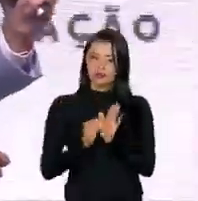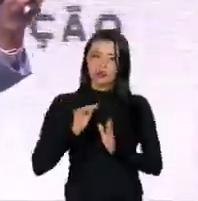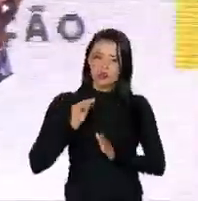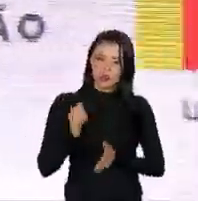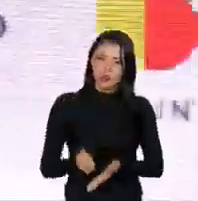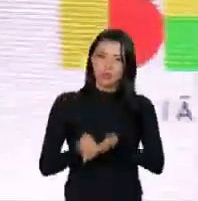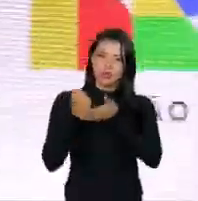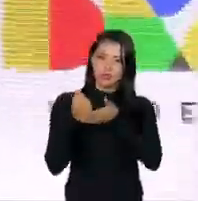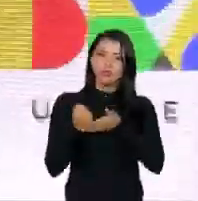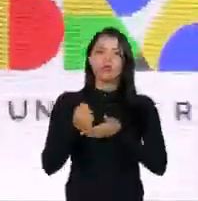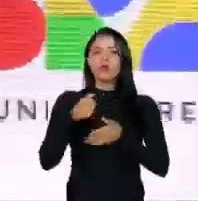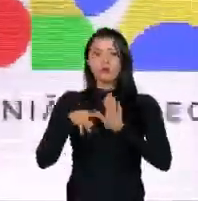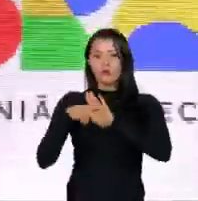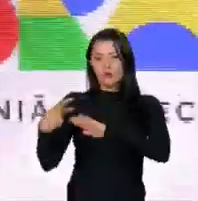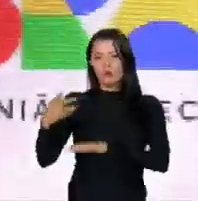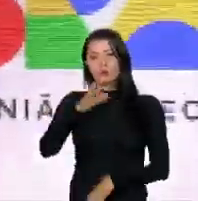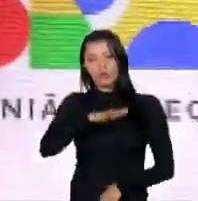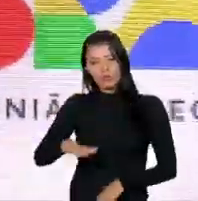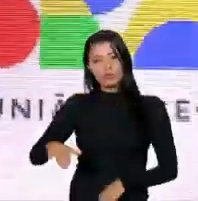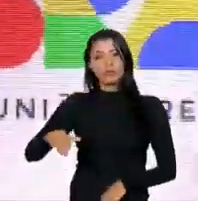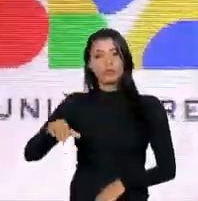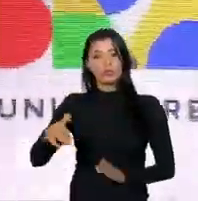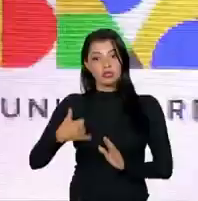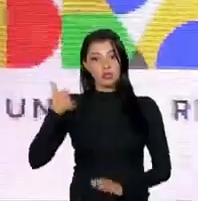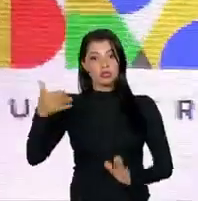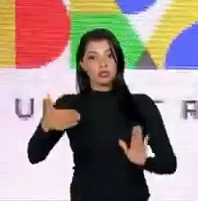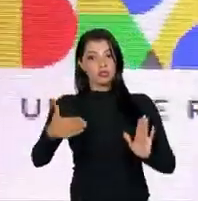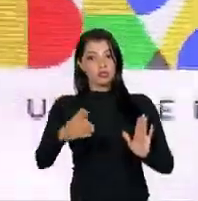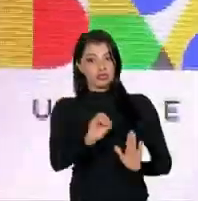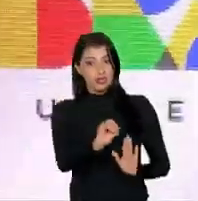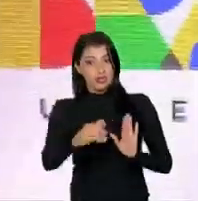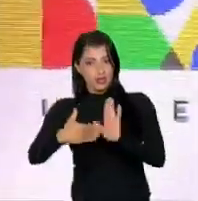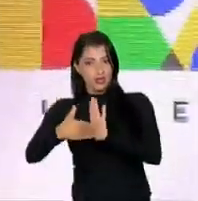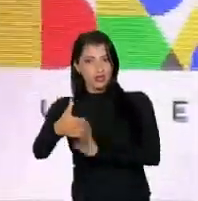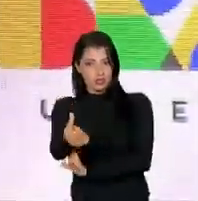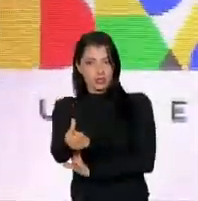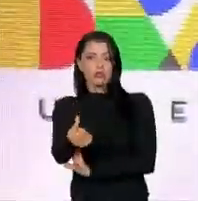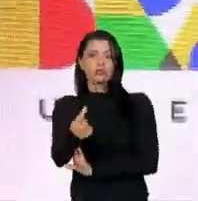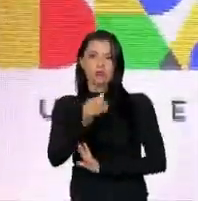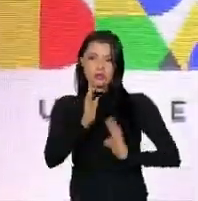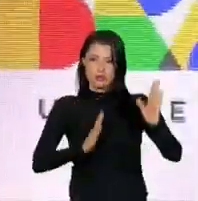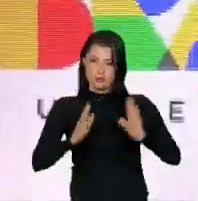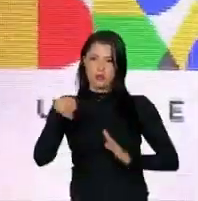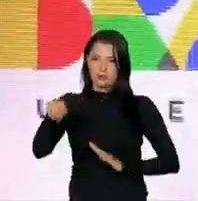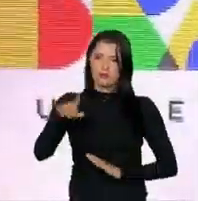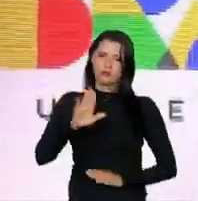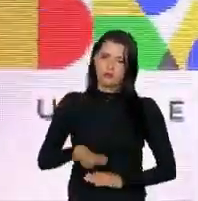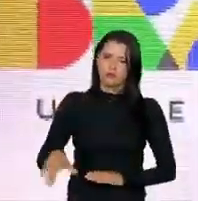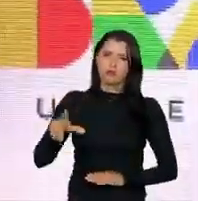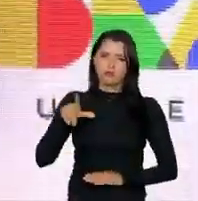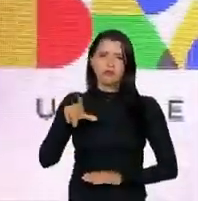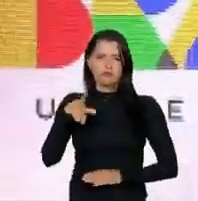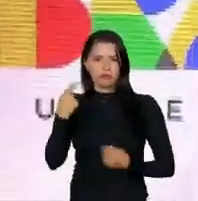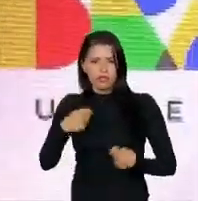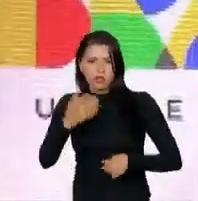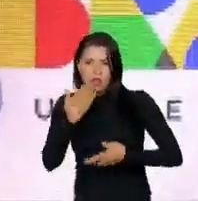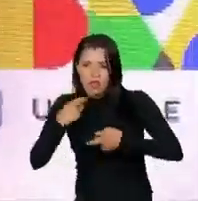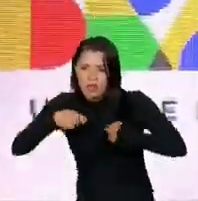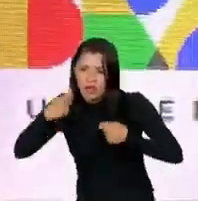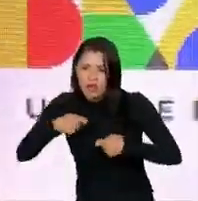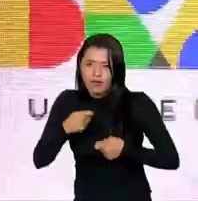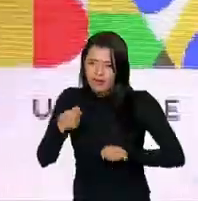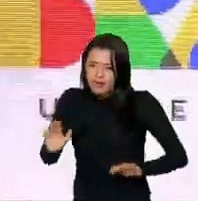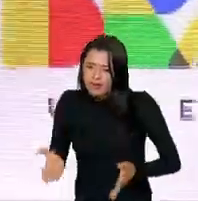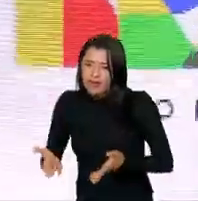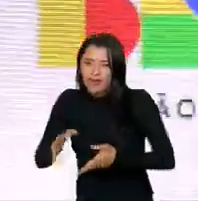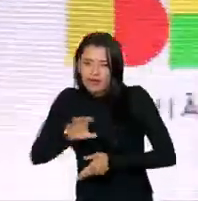até 0 a 6 anos, para apoiar, porque é essa fase que a criança precisa se alimentar, precisa ser amada, precisa ser estimulada, precisa brincar,